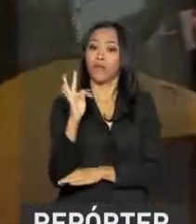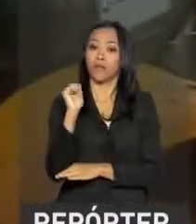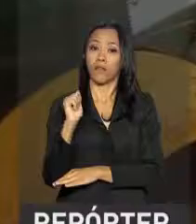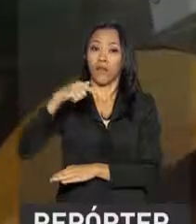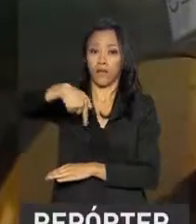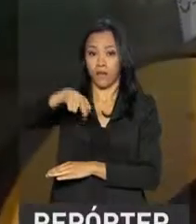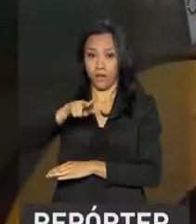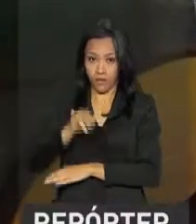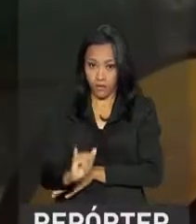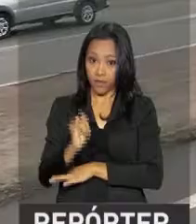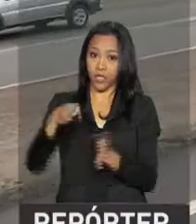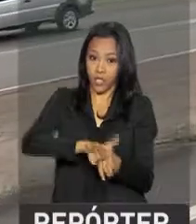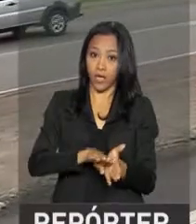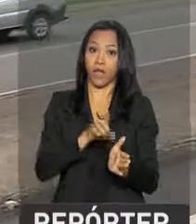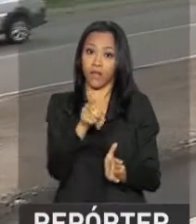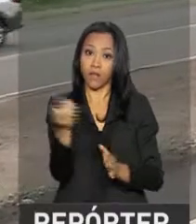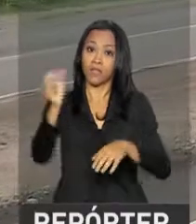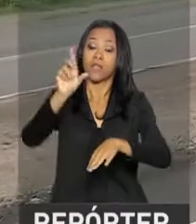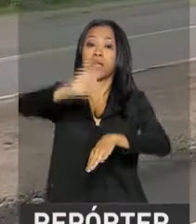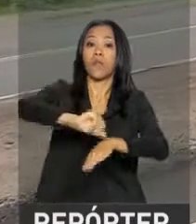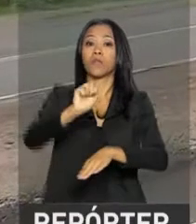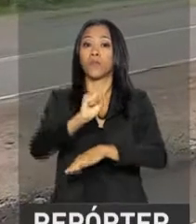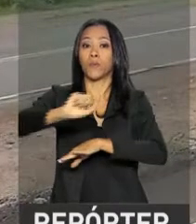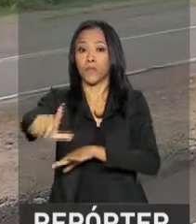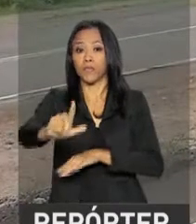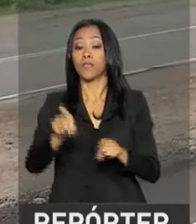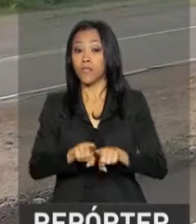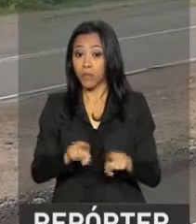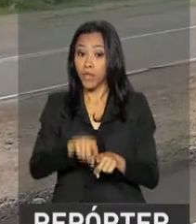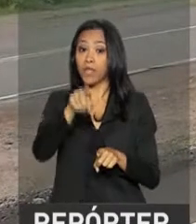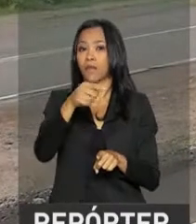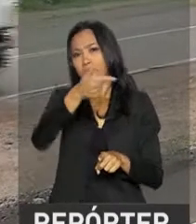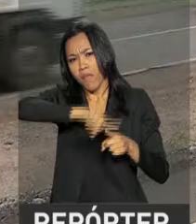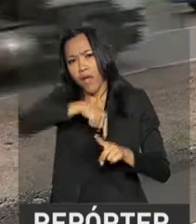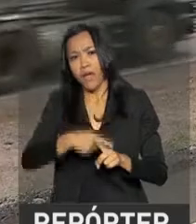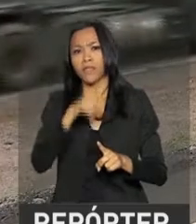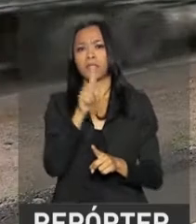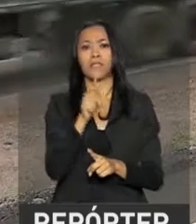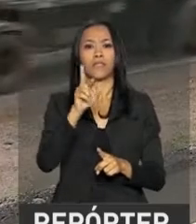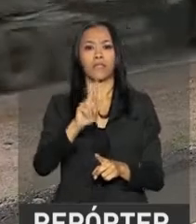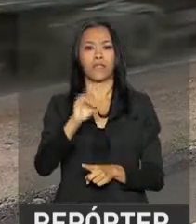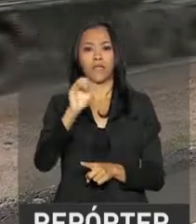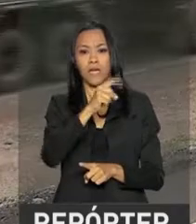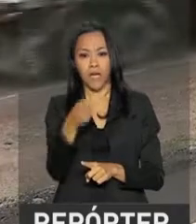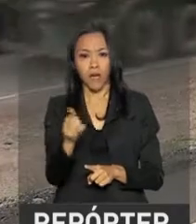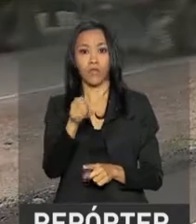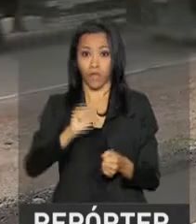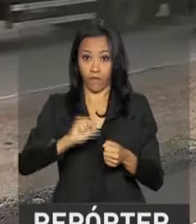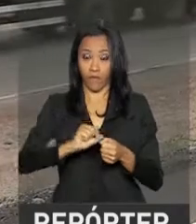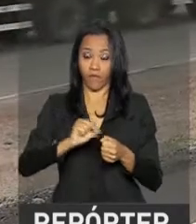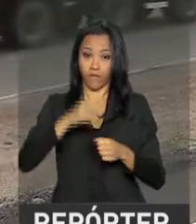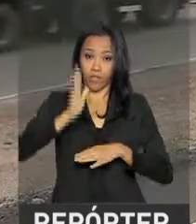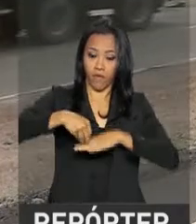produtos movimentados no terminal, com destaque para os grãos produzidos no estado. O porto também está passando por investimentos